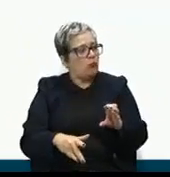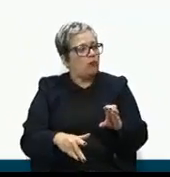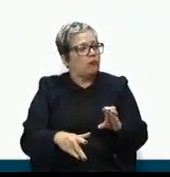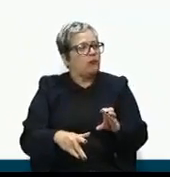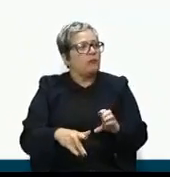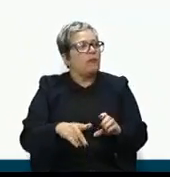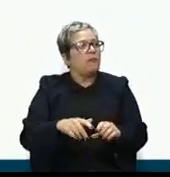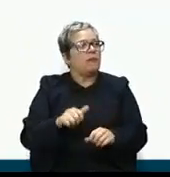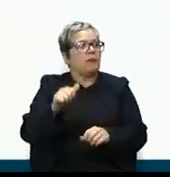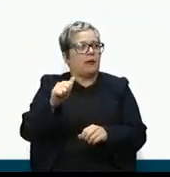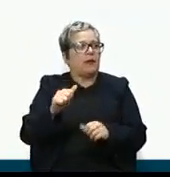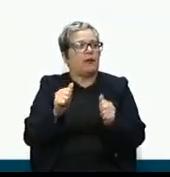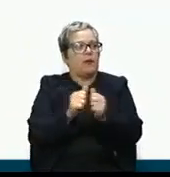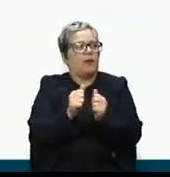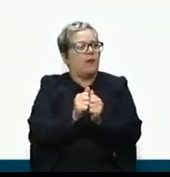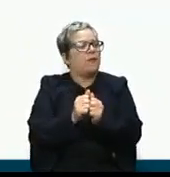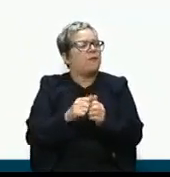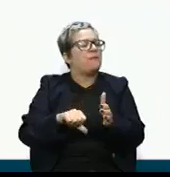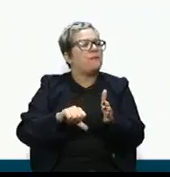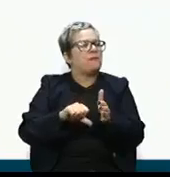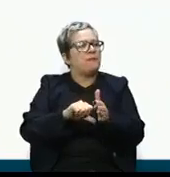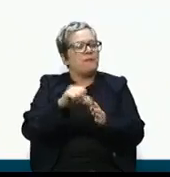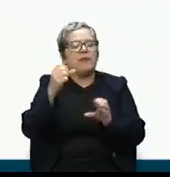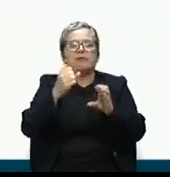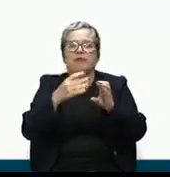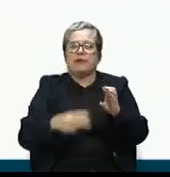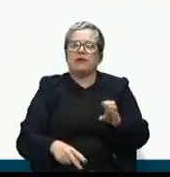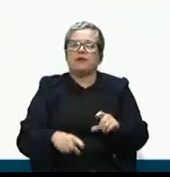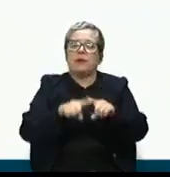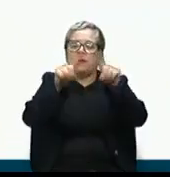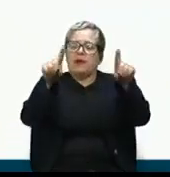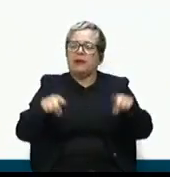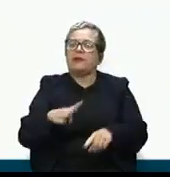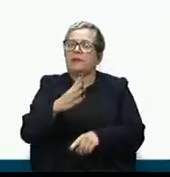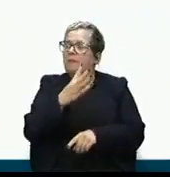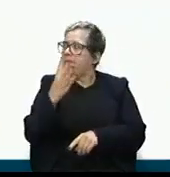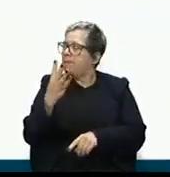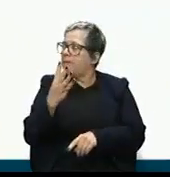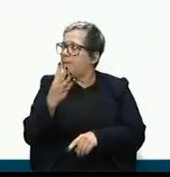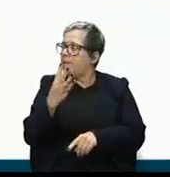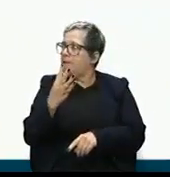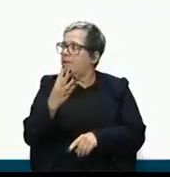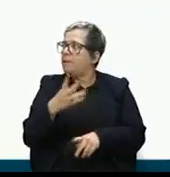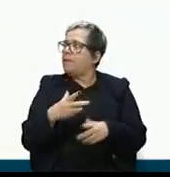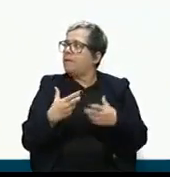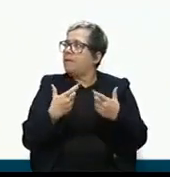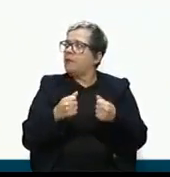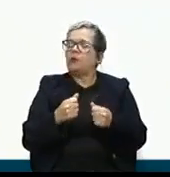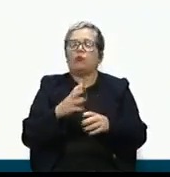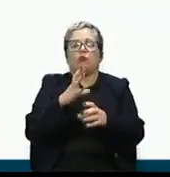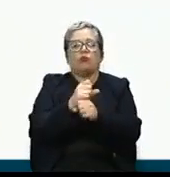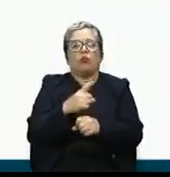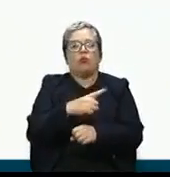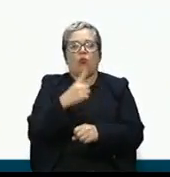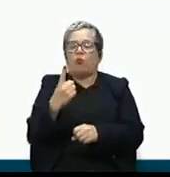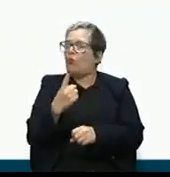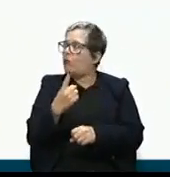A com o primeiro elemento da matriz B. Então, nós precisamos somar